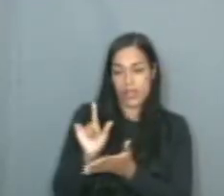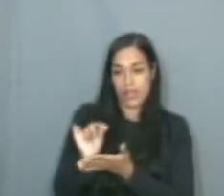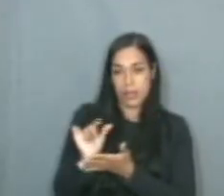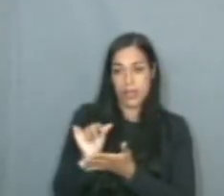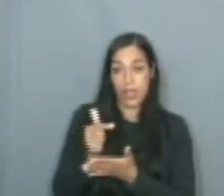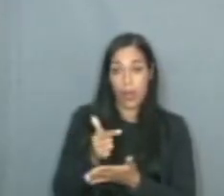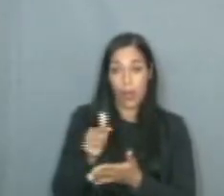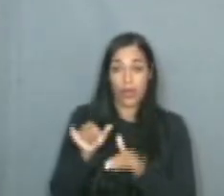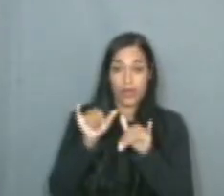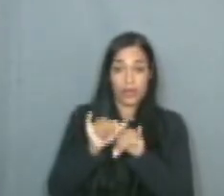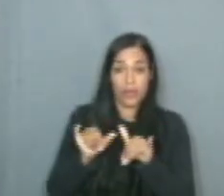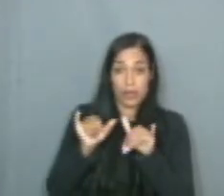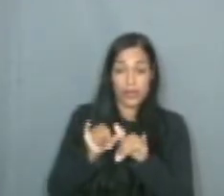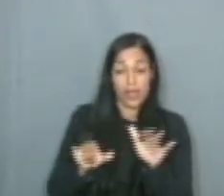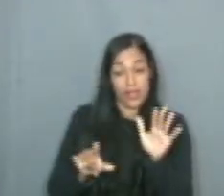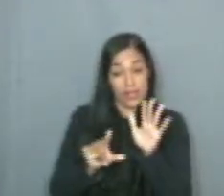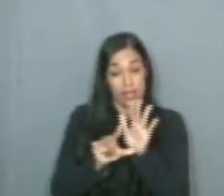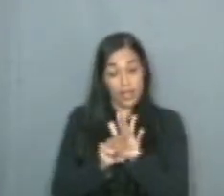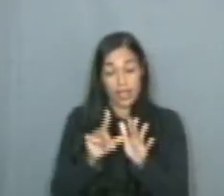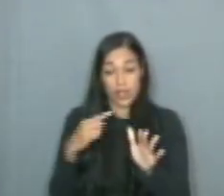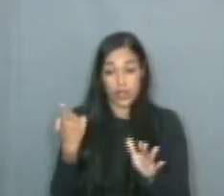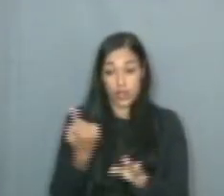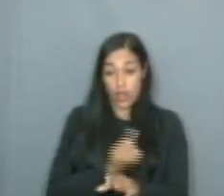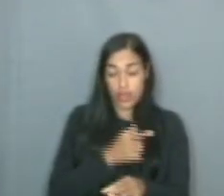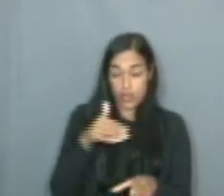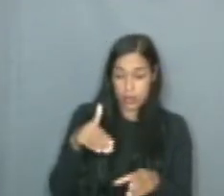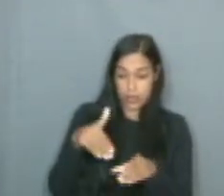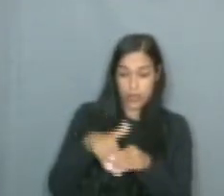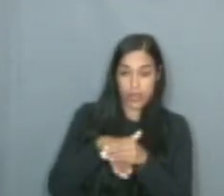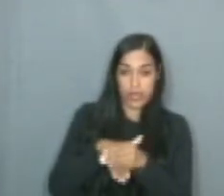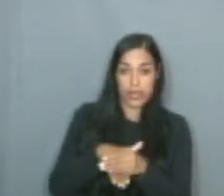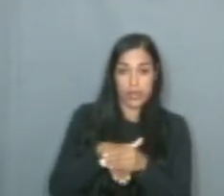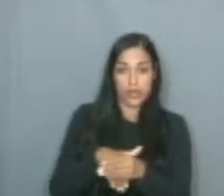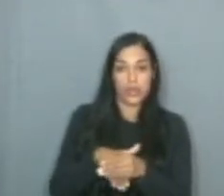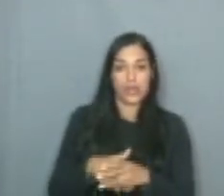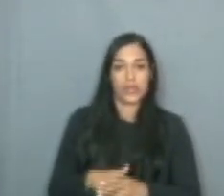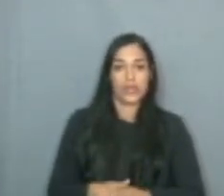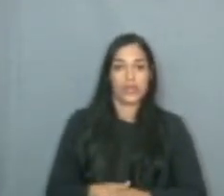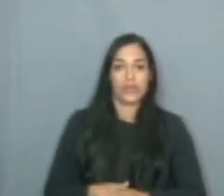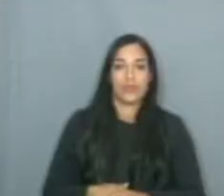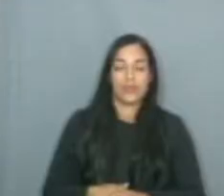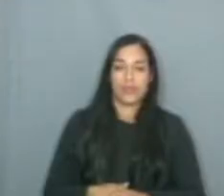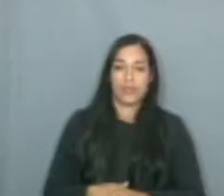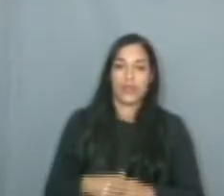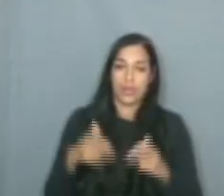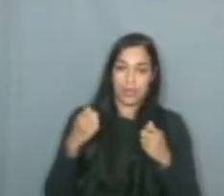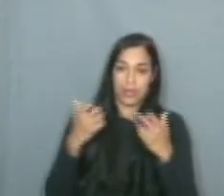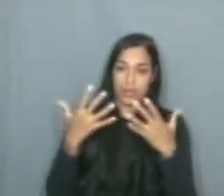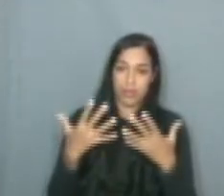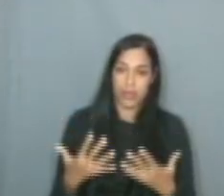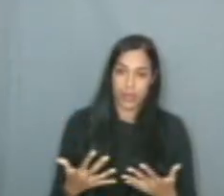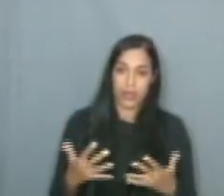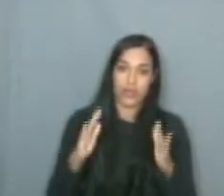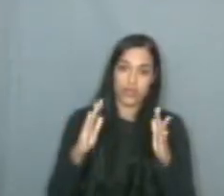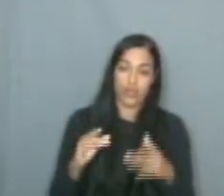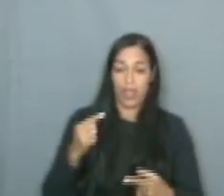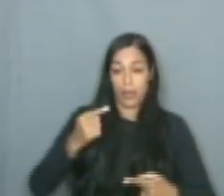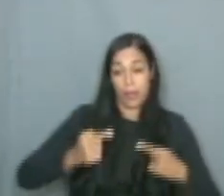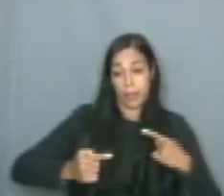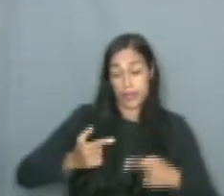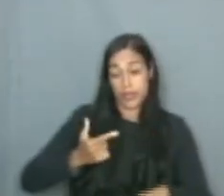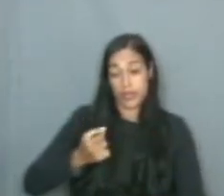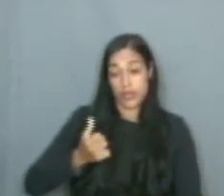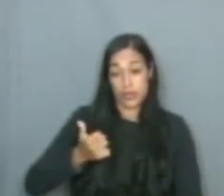fazer é que essa lei que nós estamos votando já, ela é, como bem Vossa Excelência disse, já é uma política que vem desde